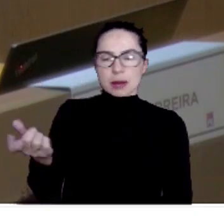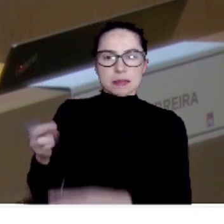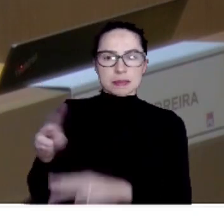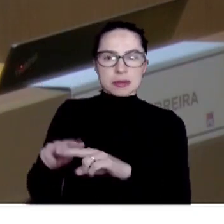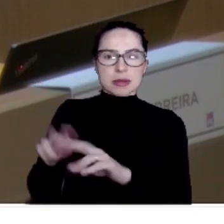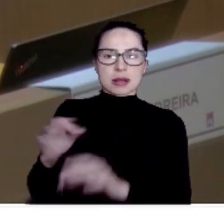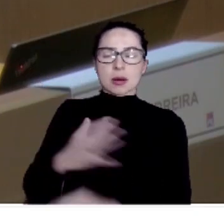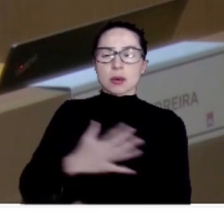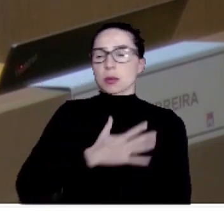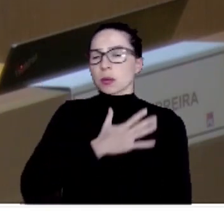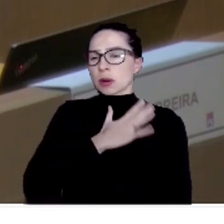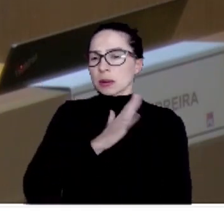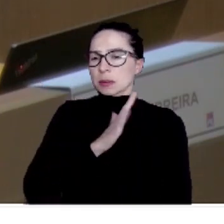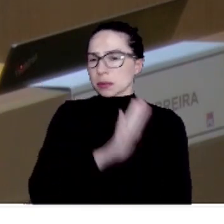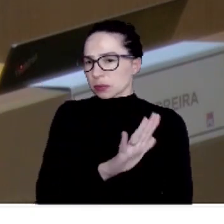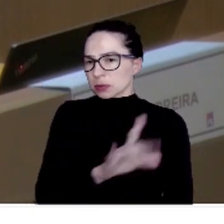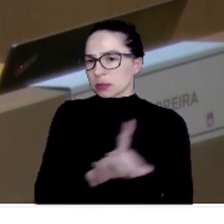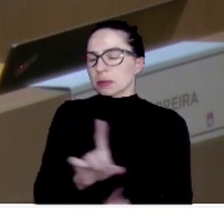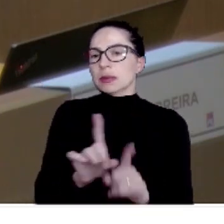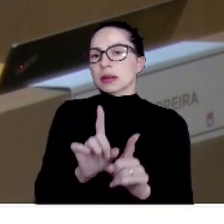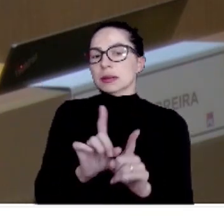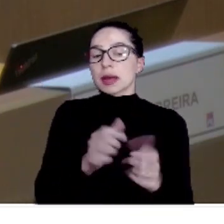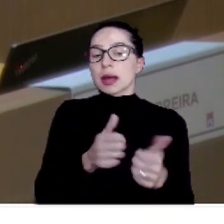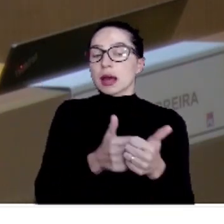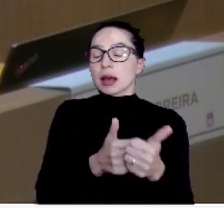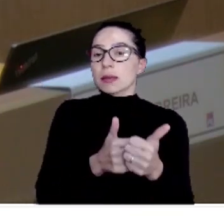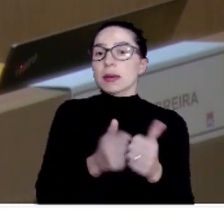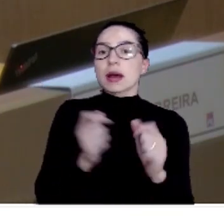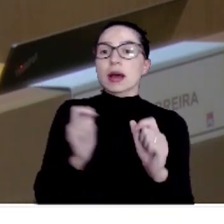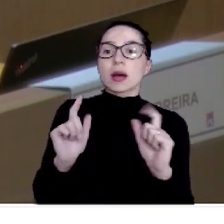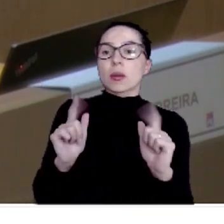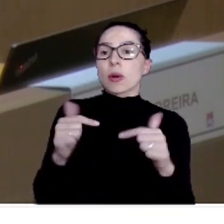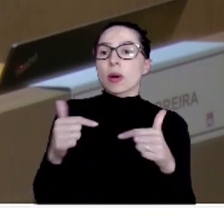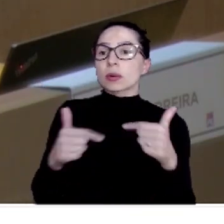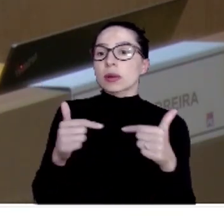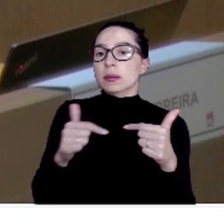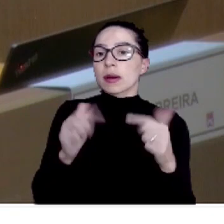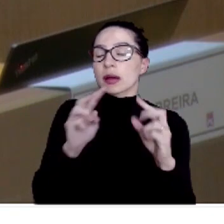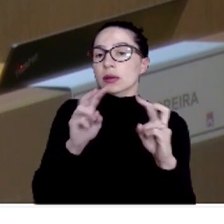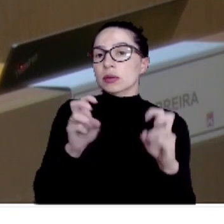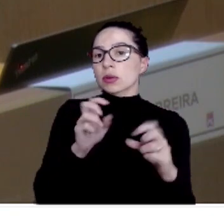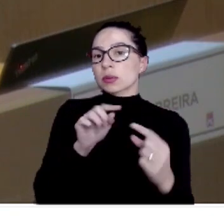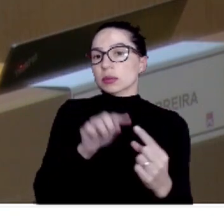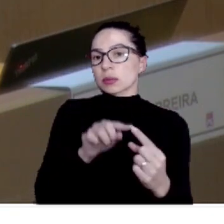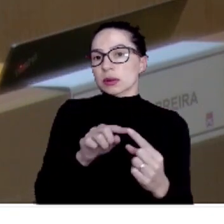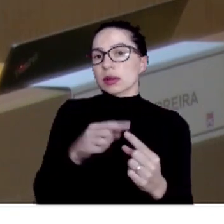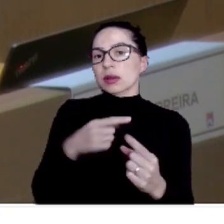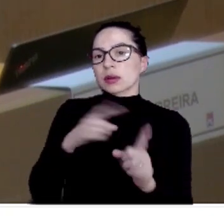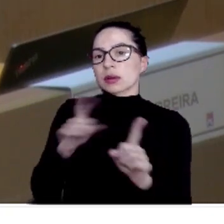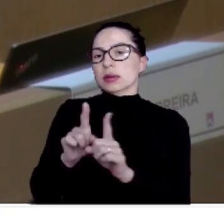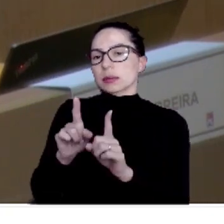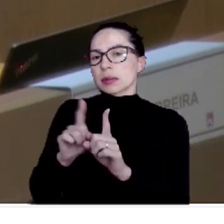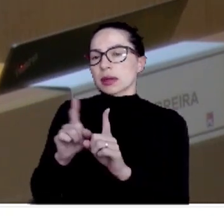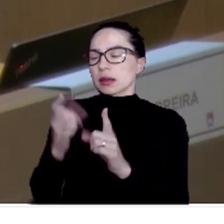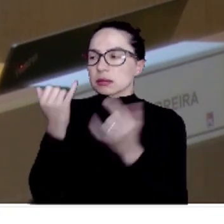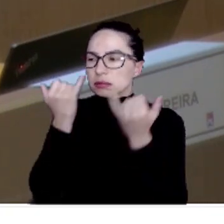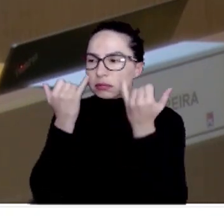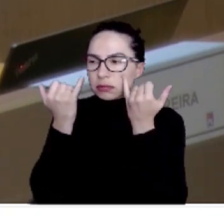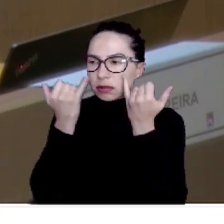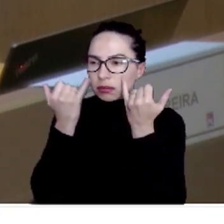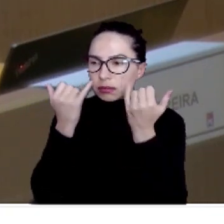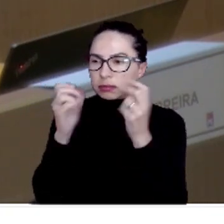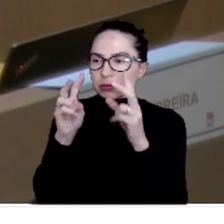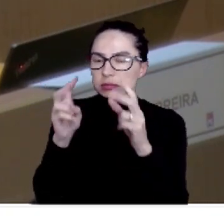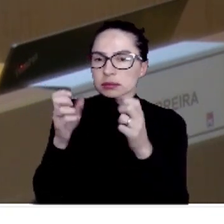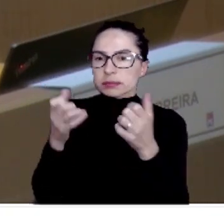mas também acompanhar que ações que estão sendo feitas em relação a isso. Eu também procurei ter algumas pequenas informações, mas